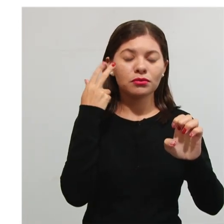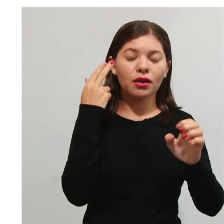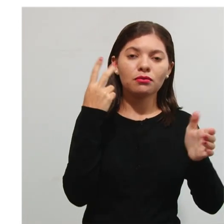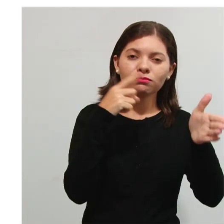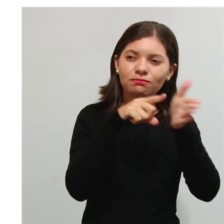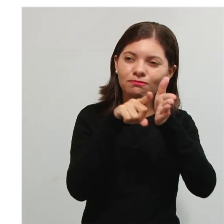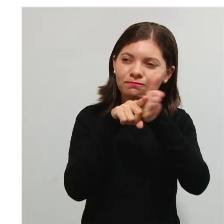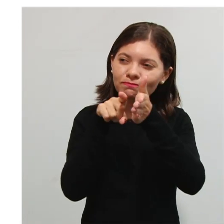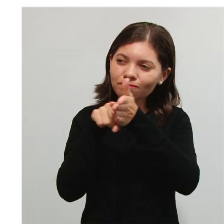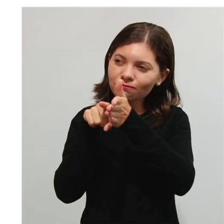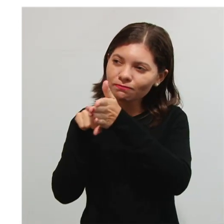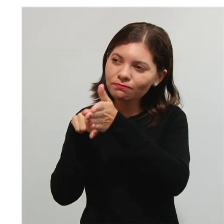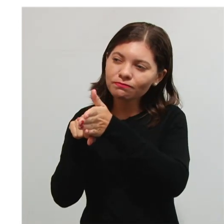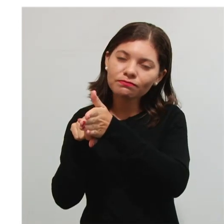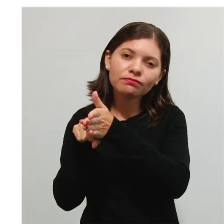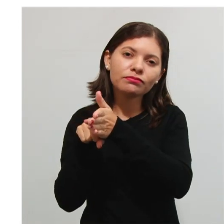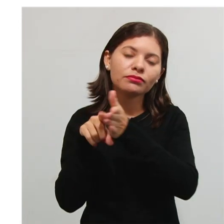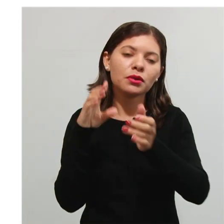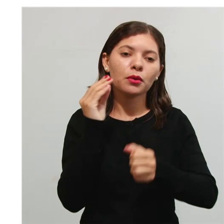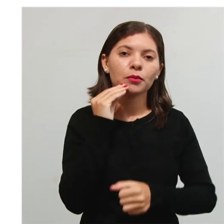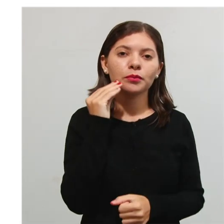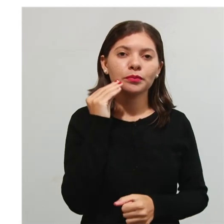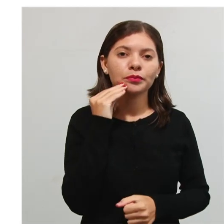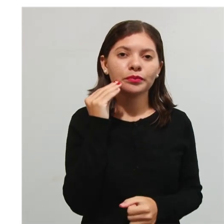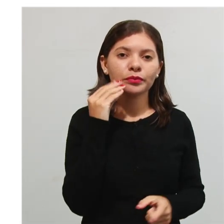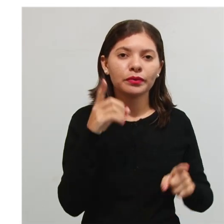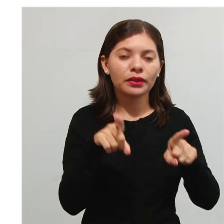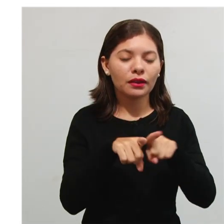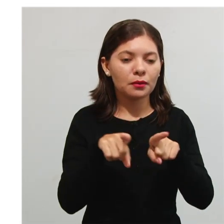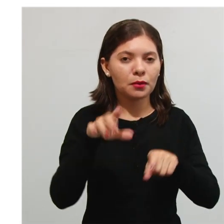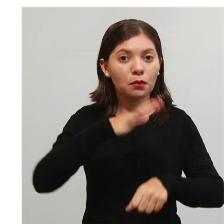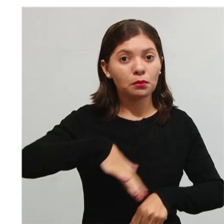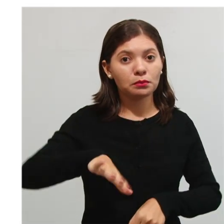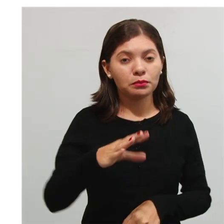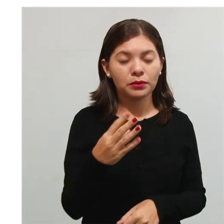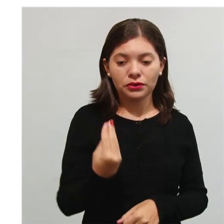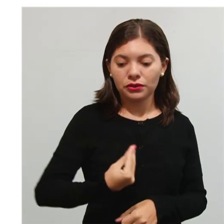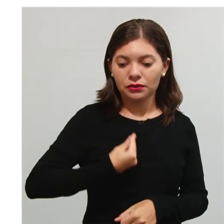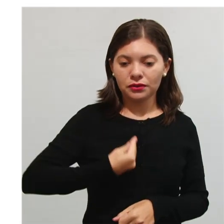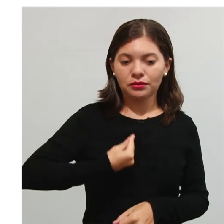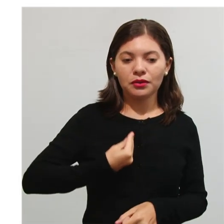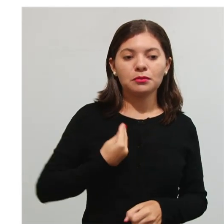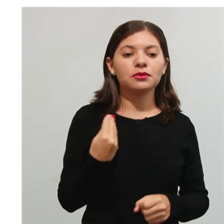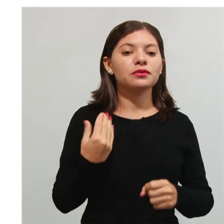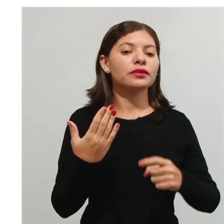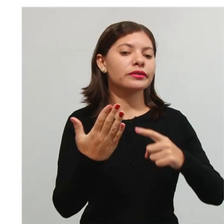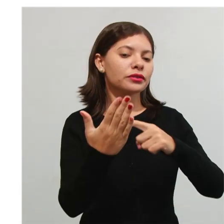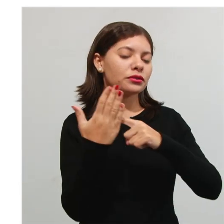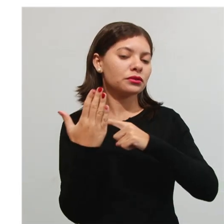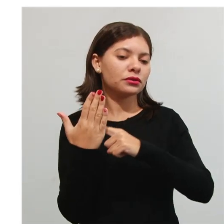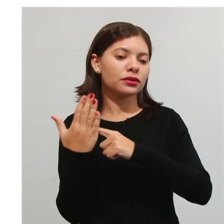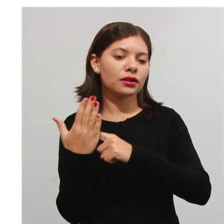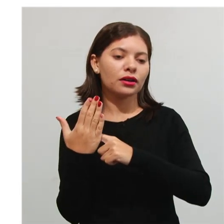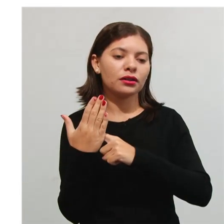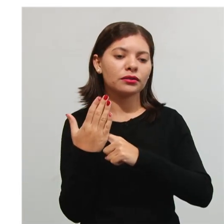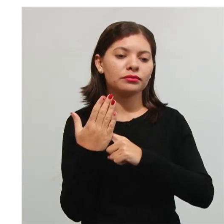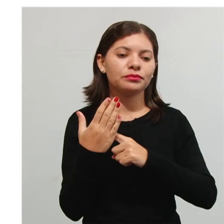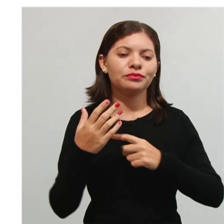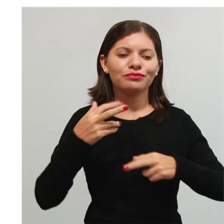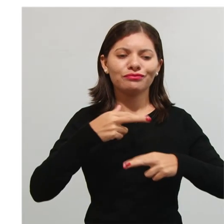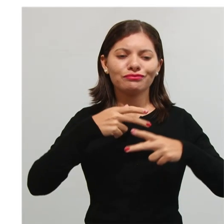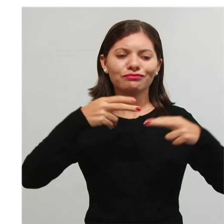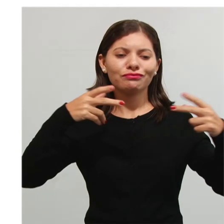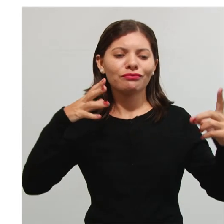por oportunidades. E o ambiente em que vivemos, ele vai nos fornecer fontes infindáveis